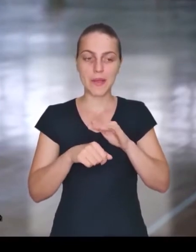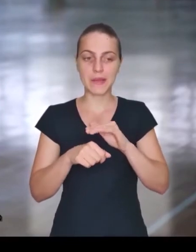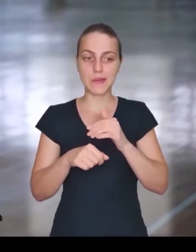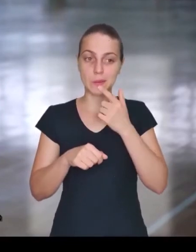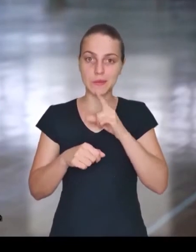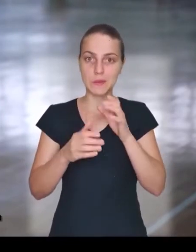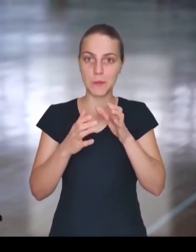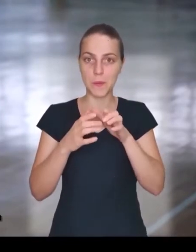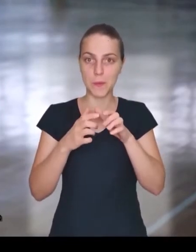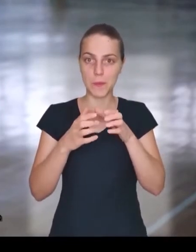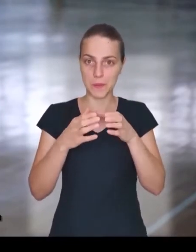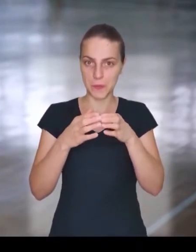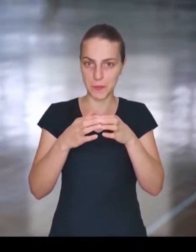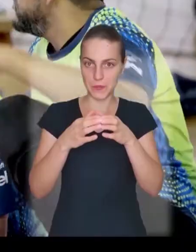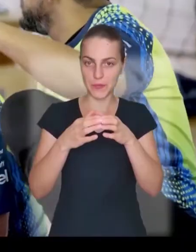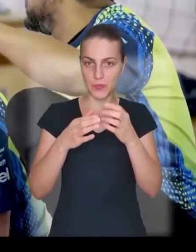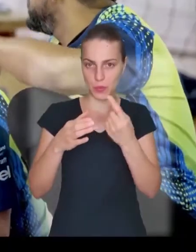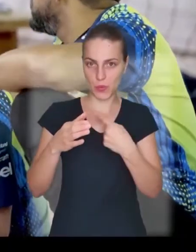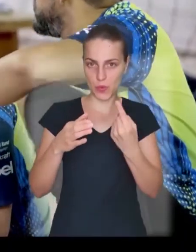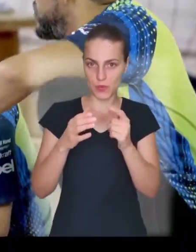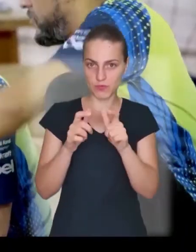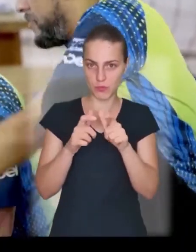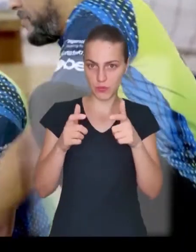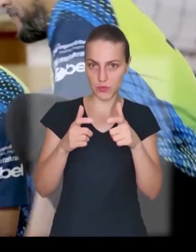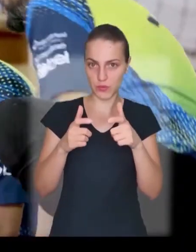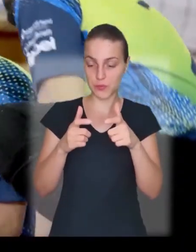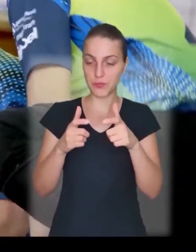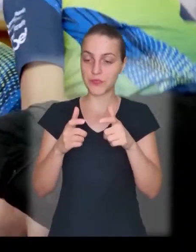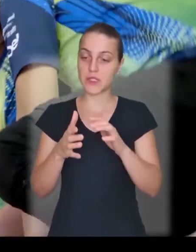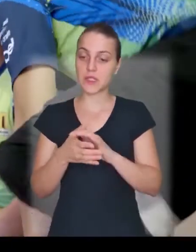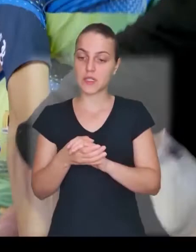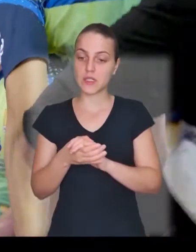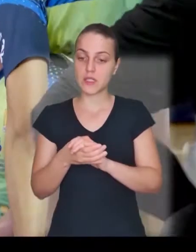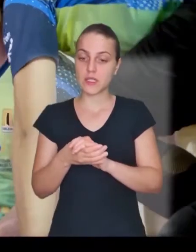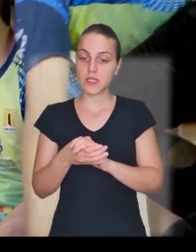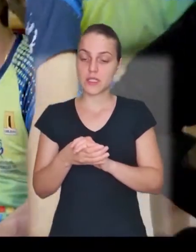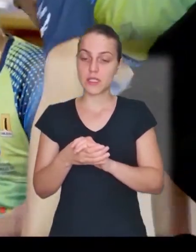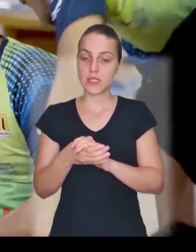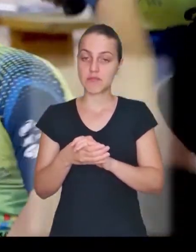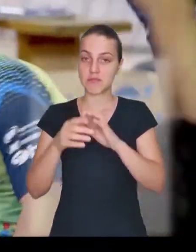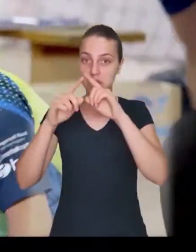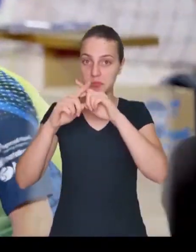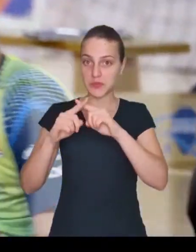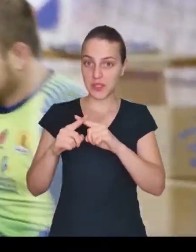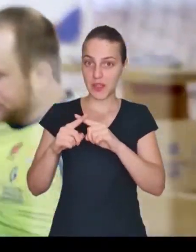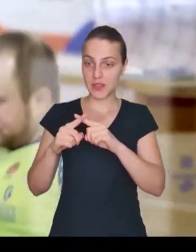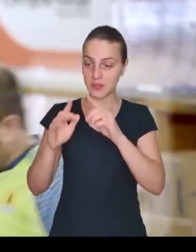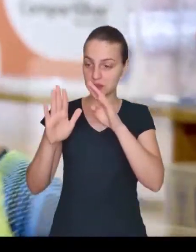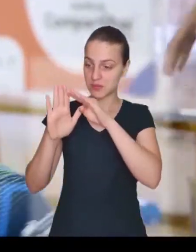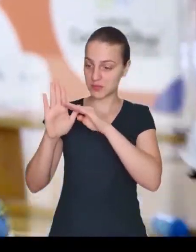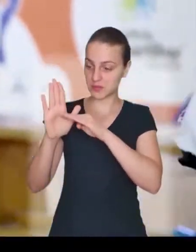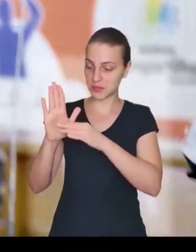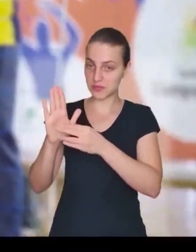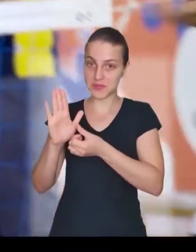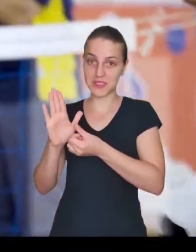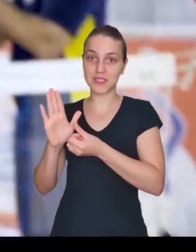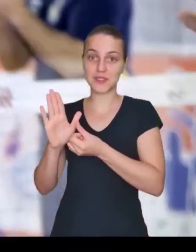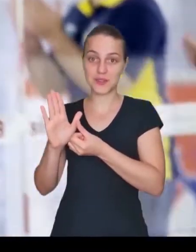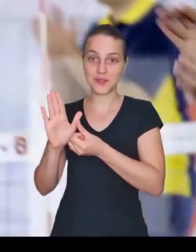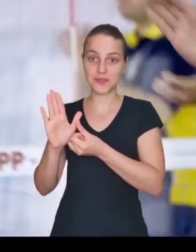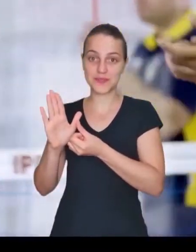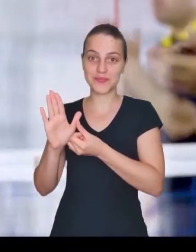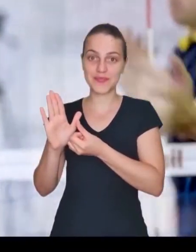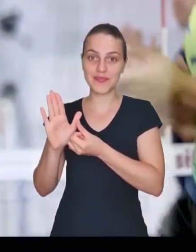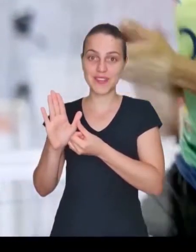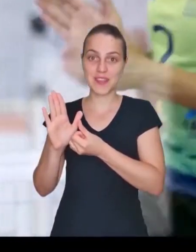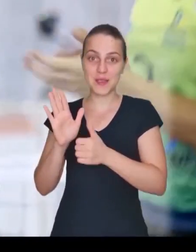uma melhorada na equipe e tal. E daí ficamos em 6º lugar, eu ganhei o troféu de jogador revelação do campeonato e a convocação